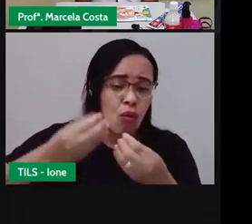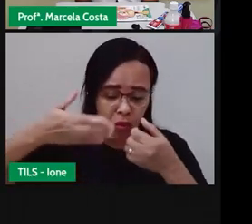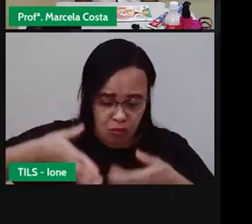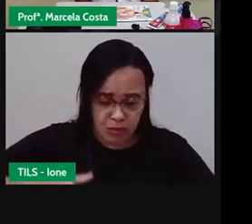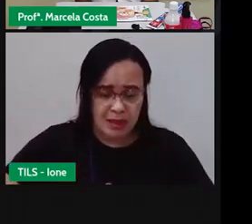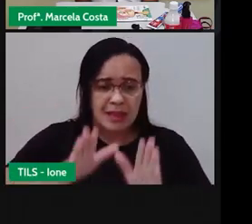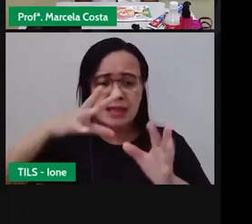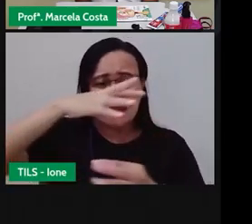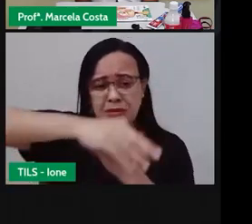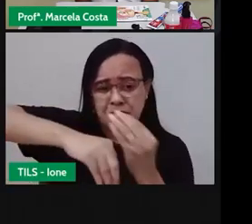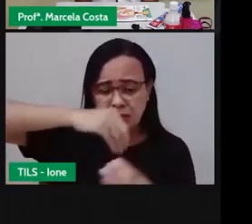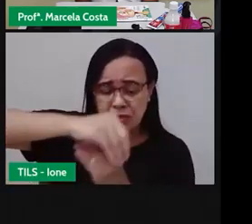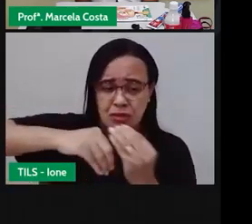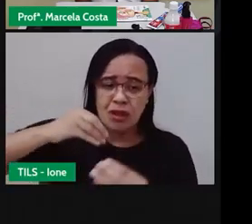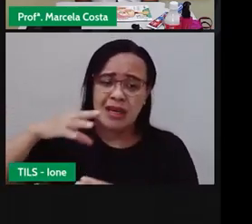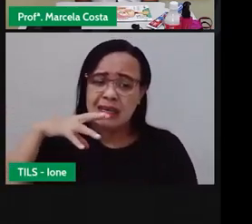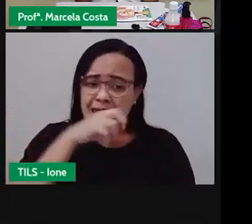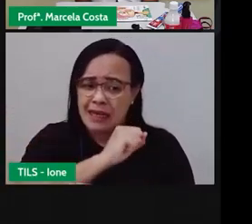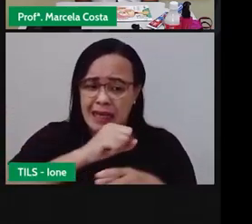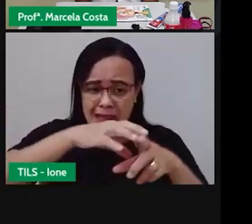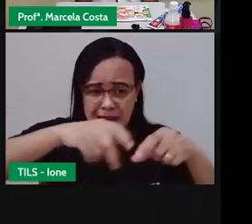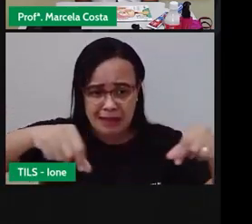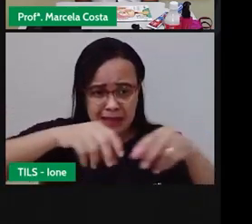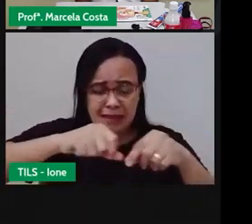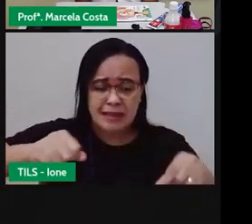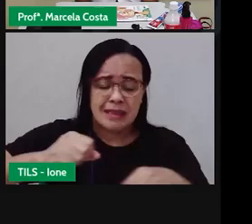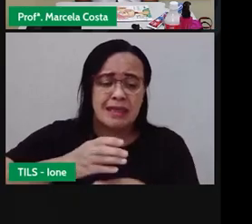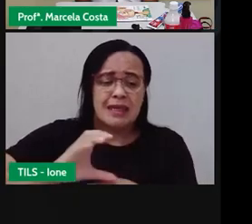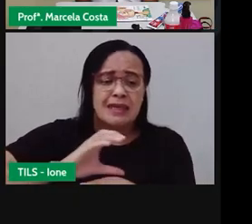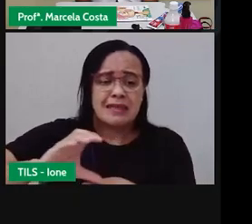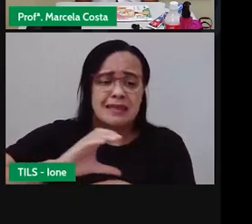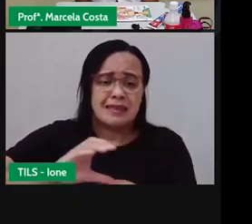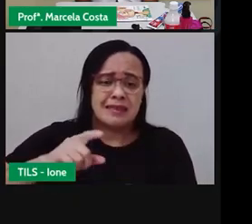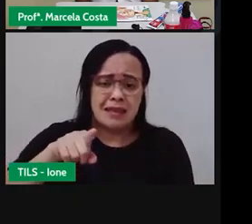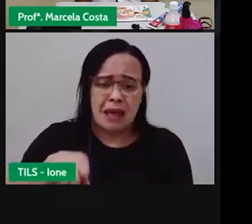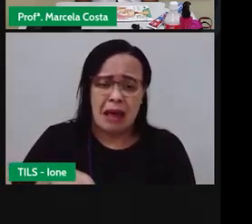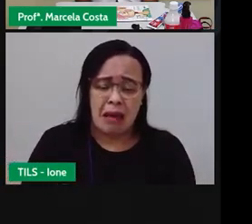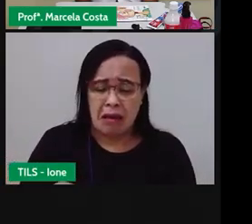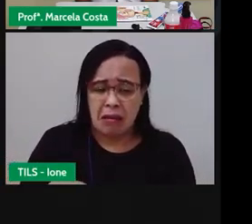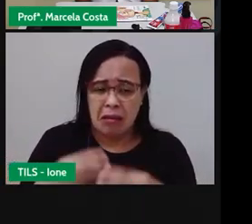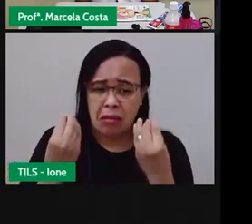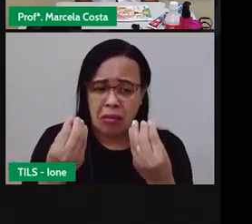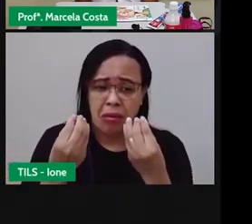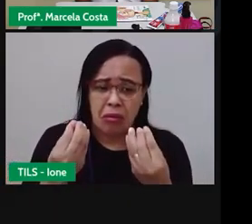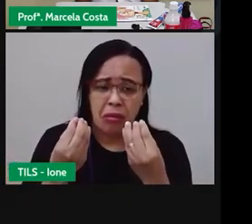areia quente e cinzas. Me sinto um caco.